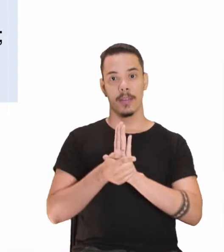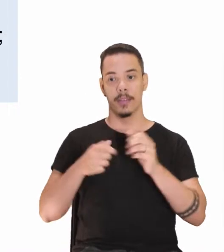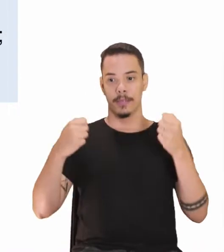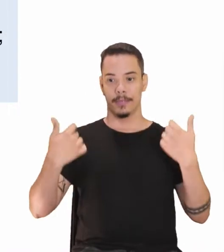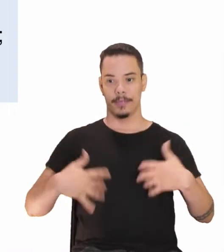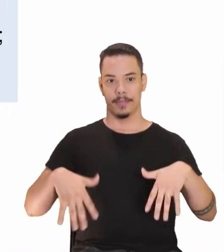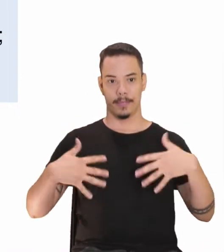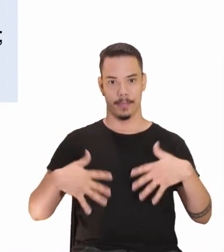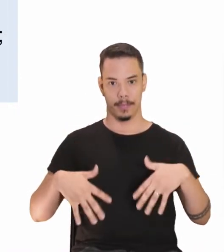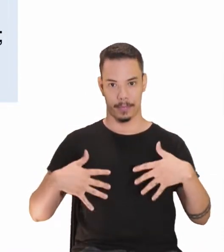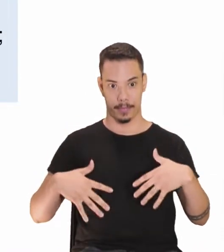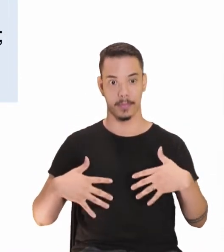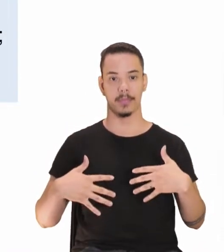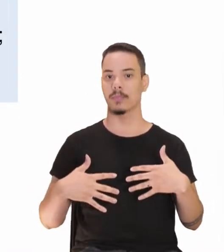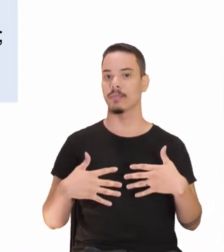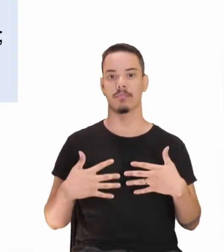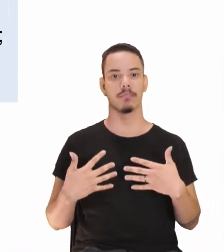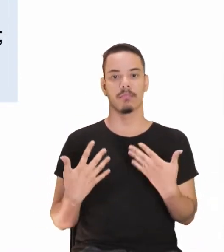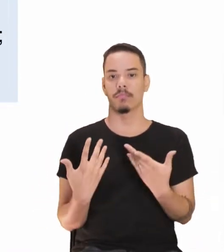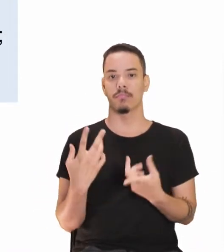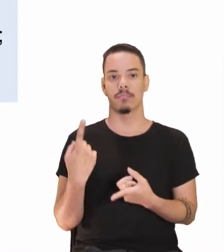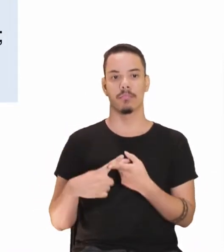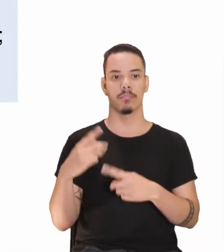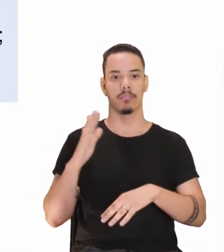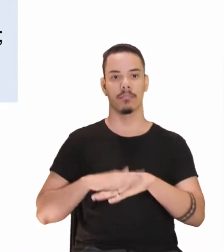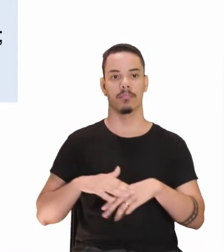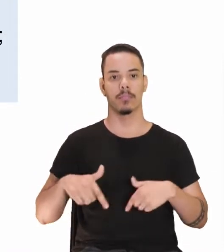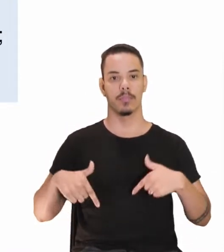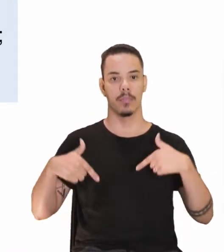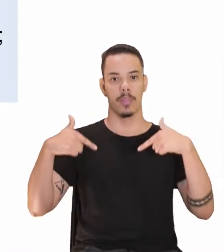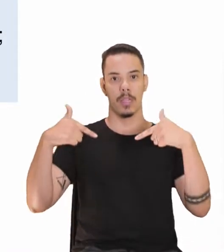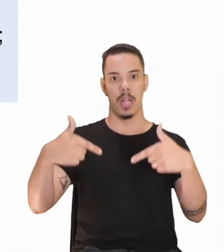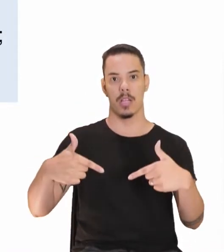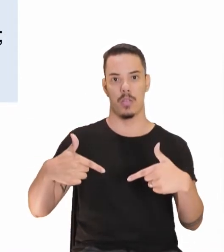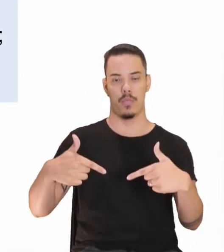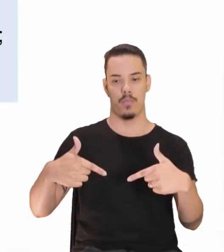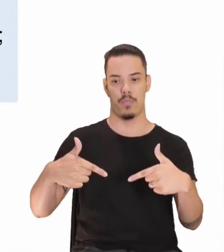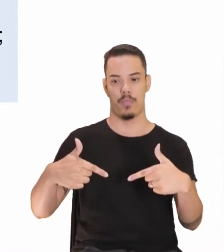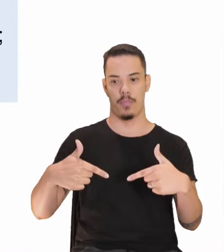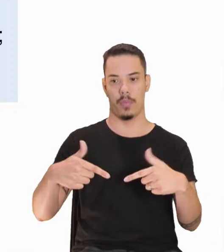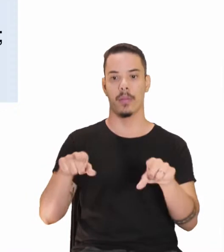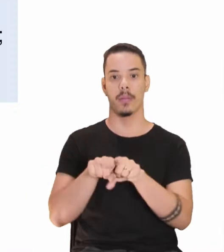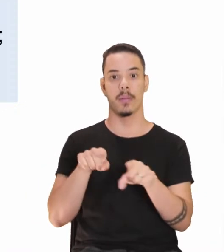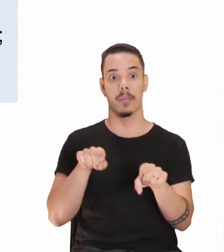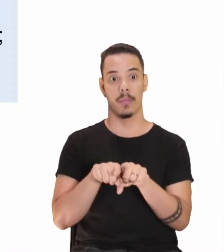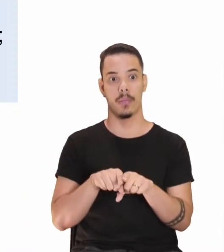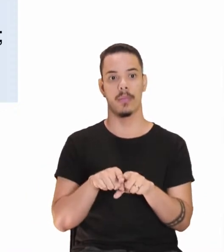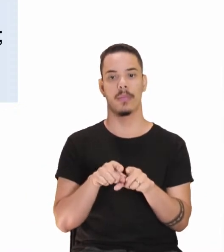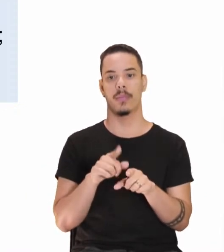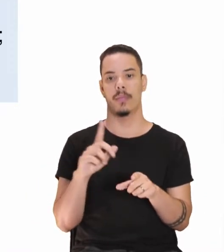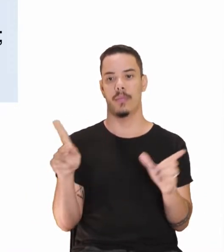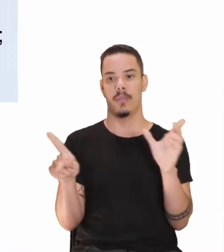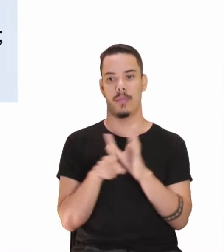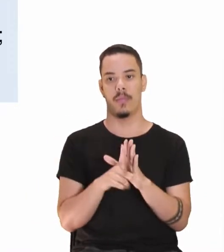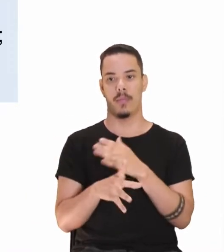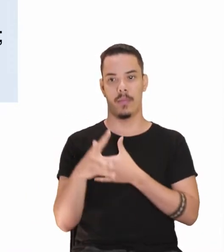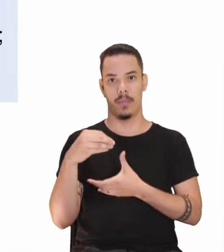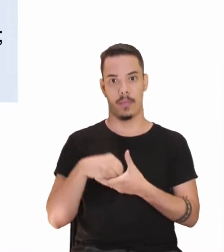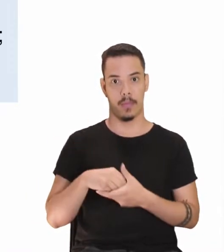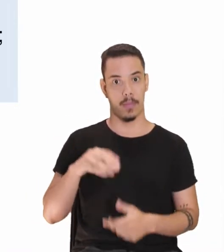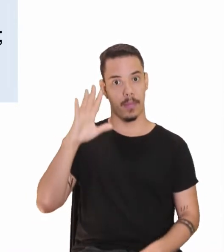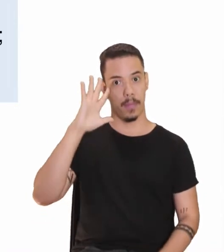drama, né? Drama vem aí do grego, que significa ação. Ao gênero dramático pertencem os textos